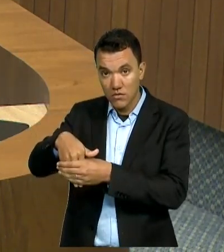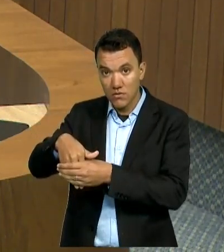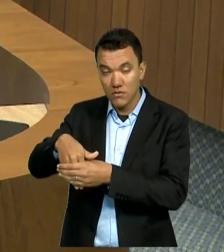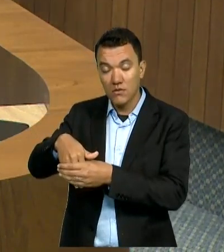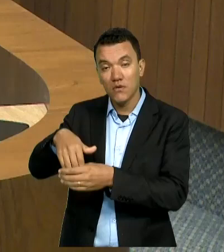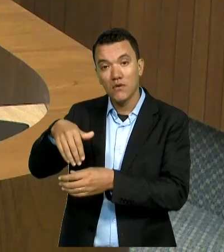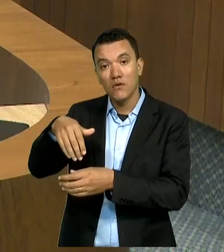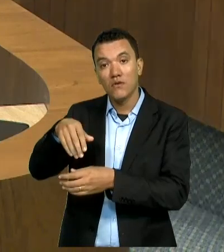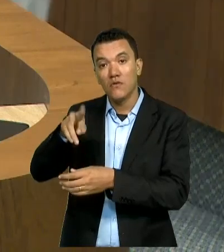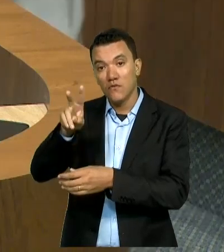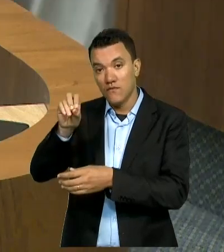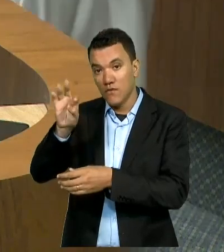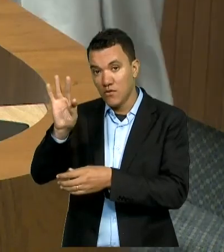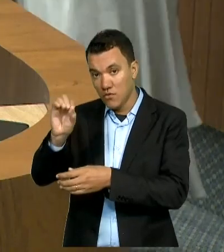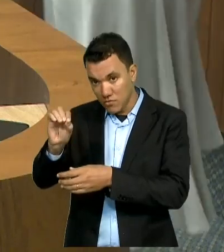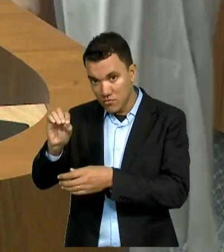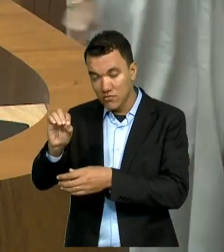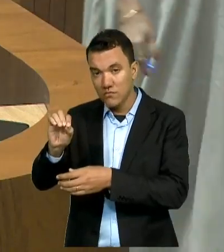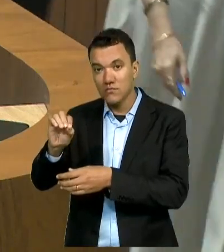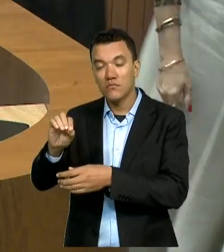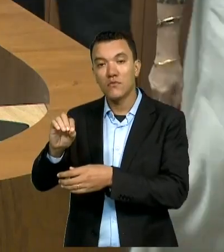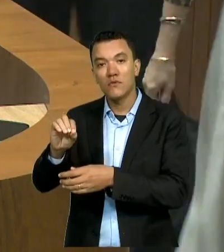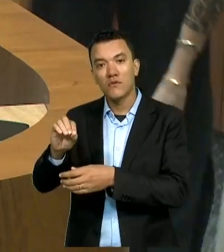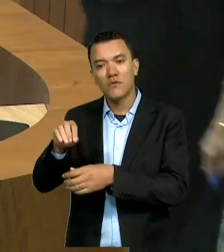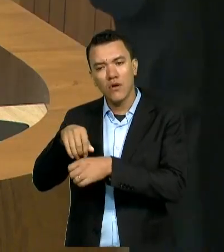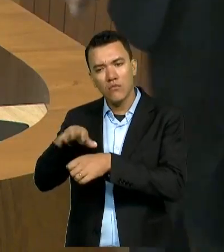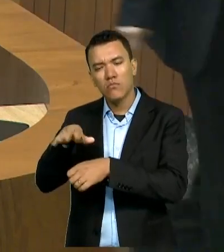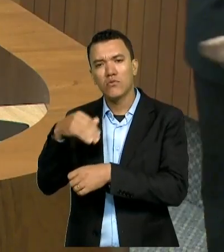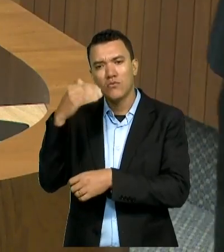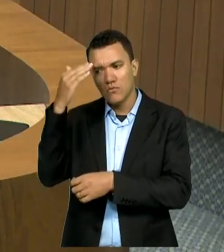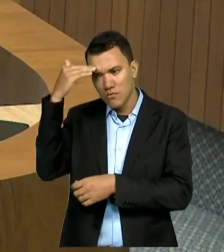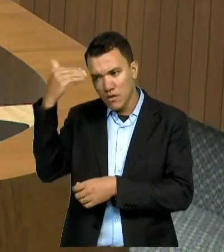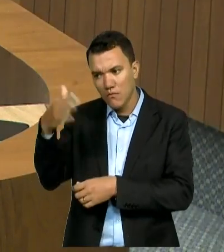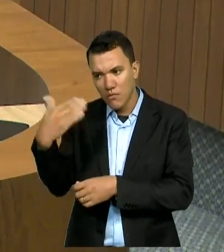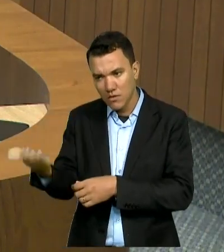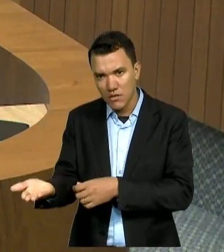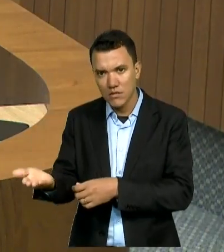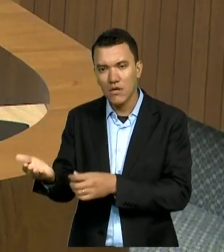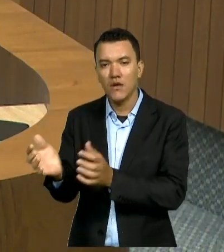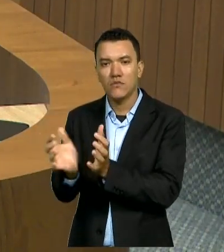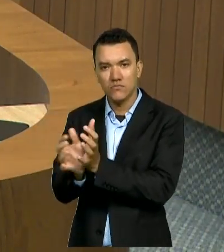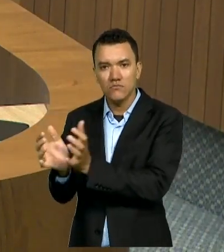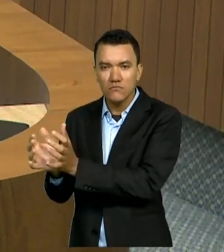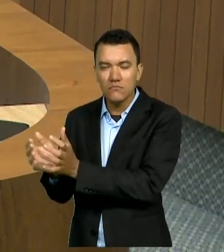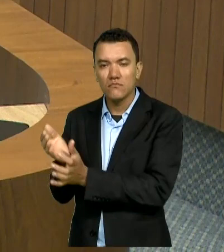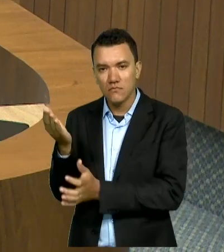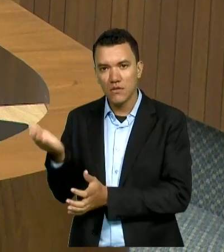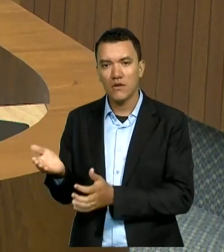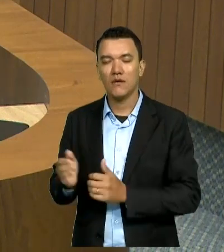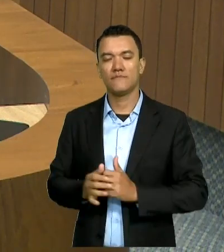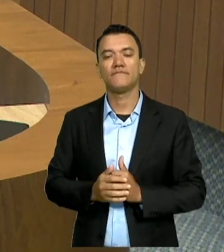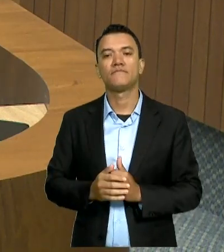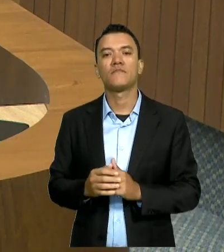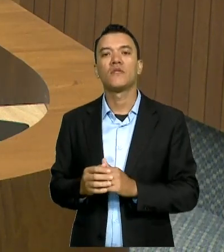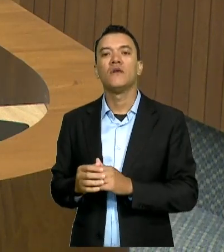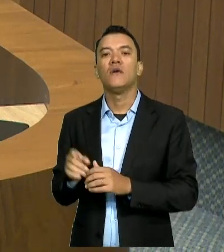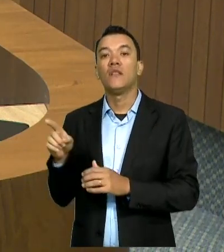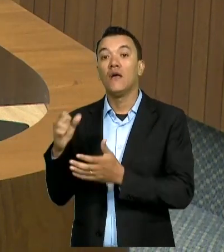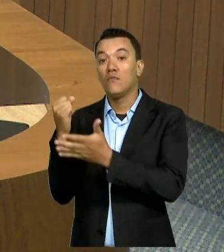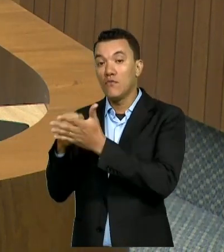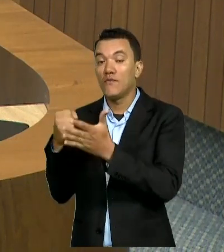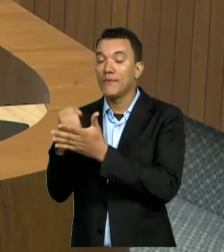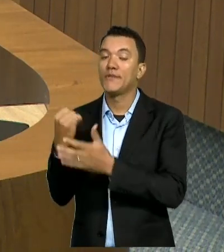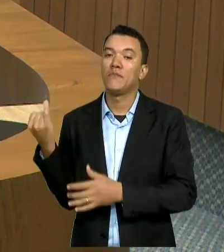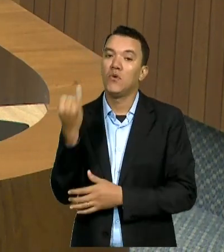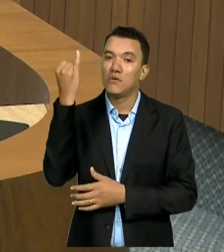voto várias vezes para a gente propor algo a homenagear essas três categorias, esses três movimentos muito importantes para